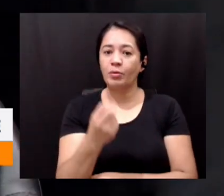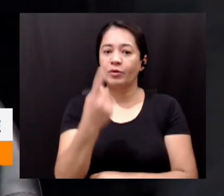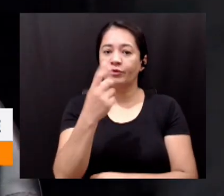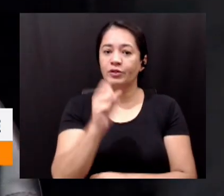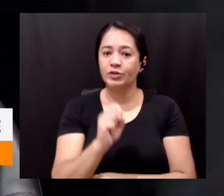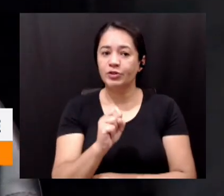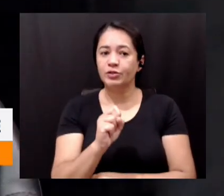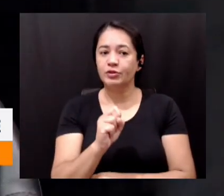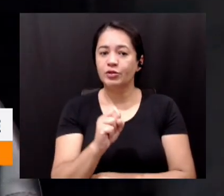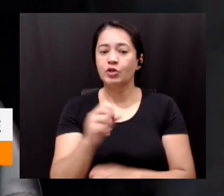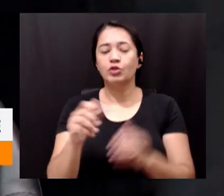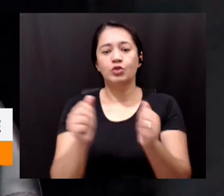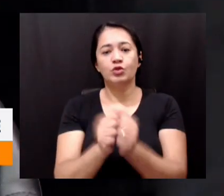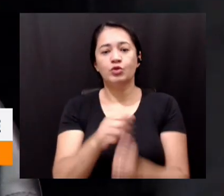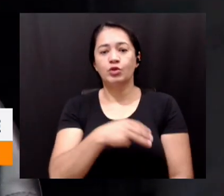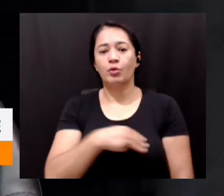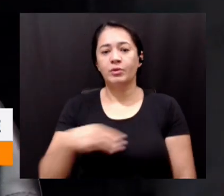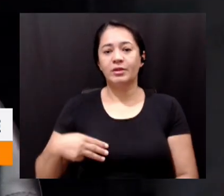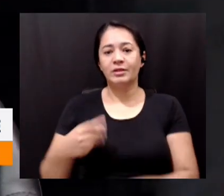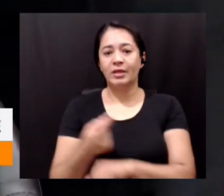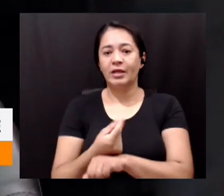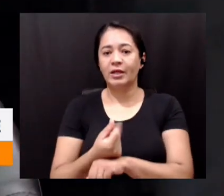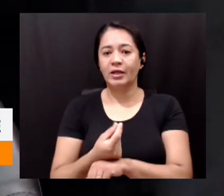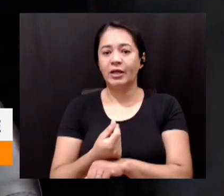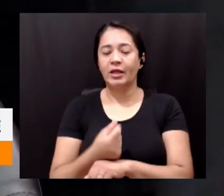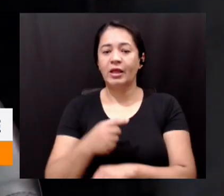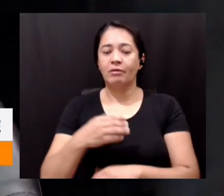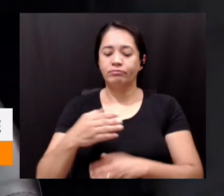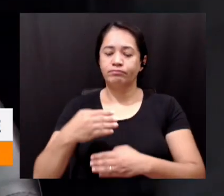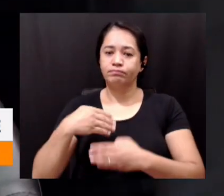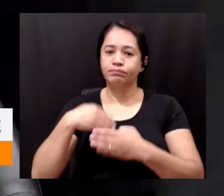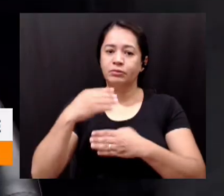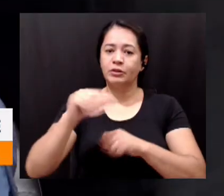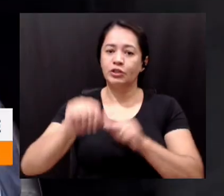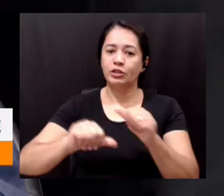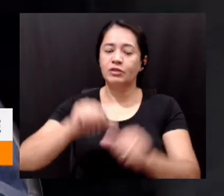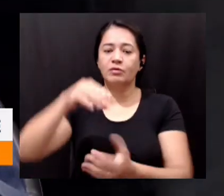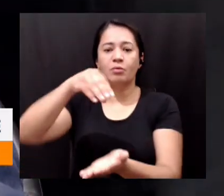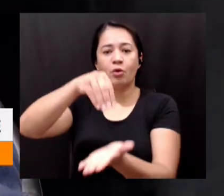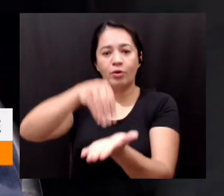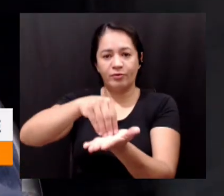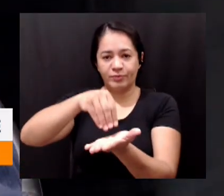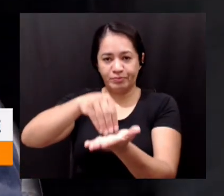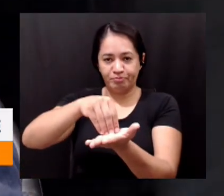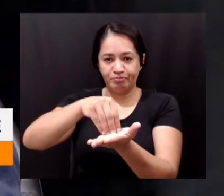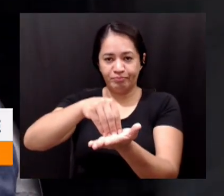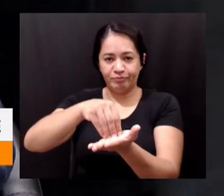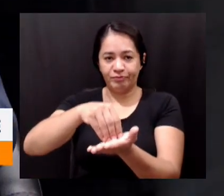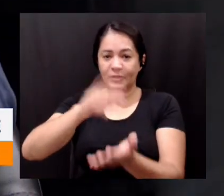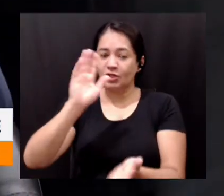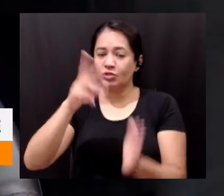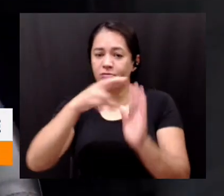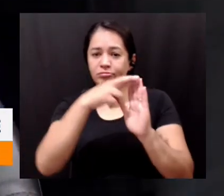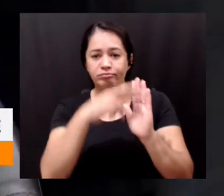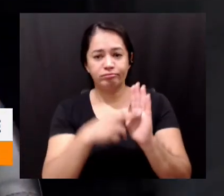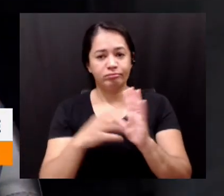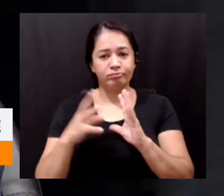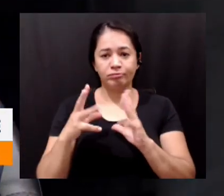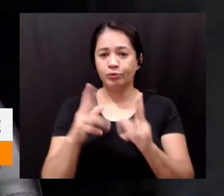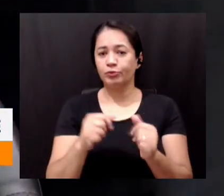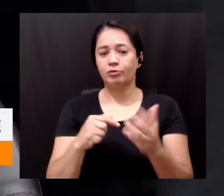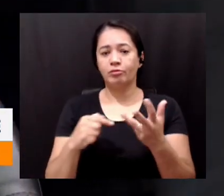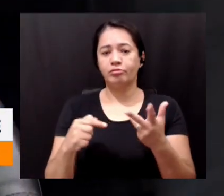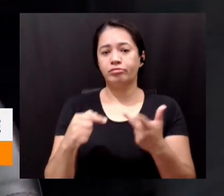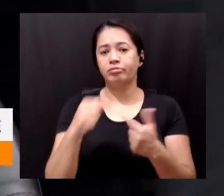depois transformou-se no Ministério da Fazenda. Então, o Ministério da Fazenda que está para regulamentar toda essa situação. E o TCU,